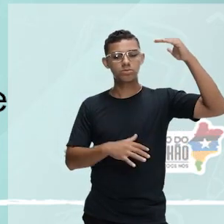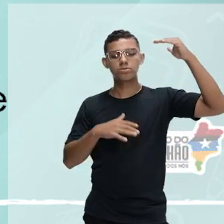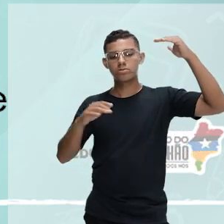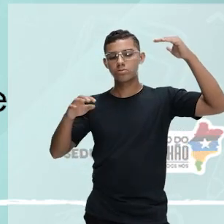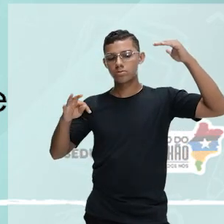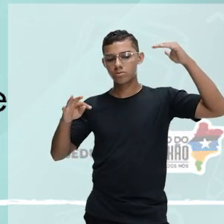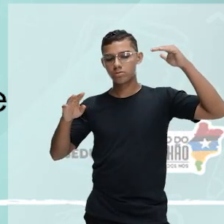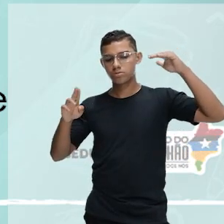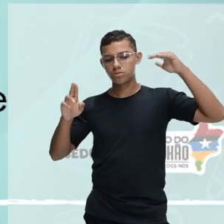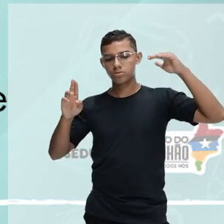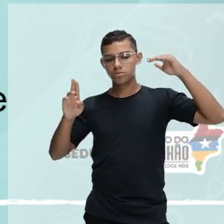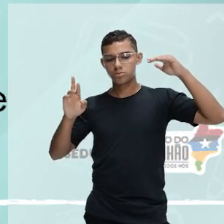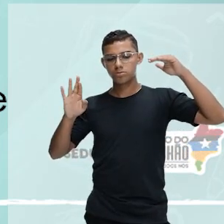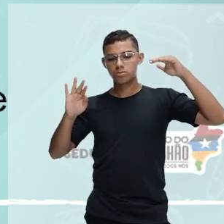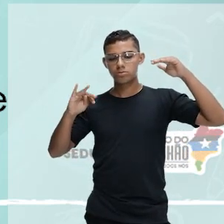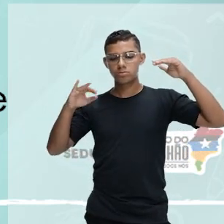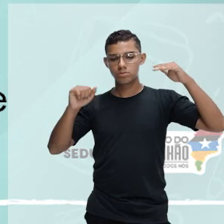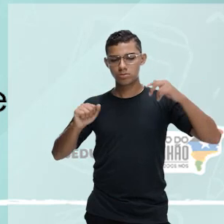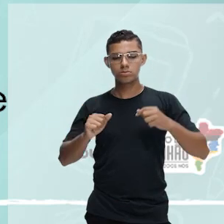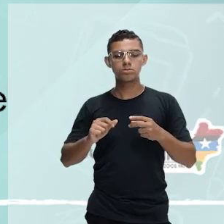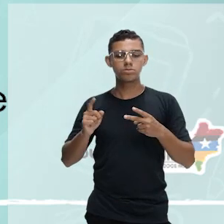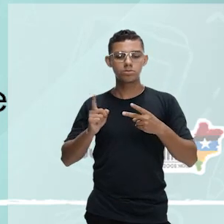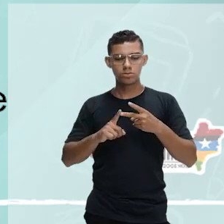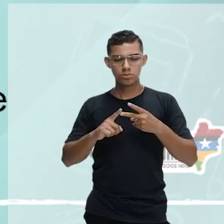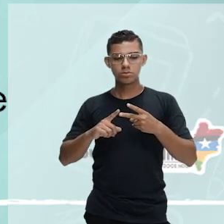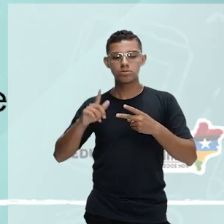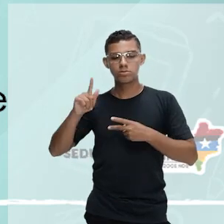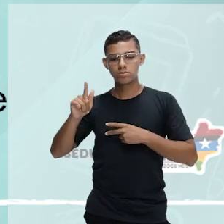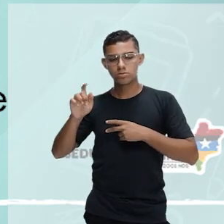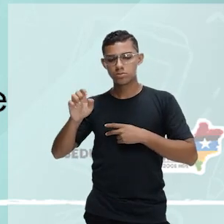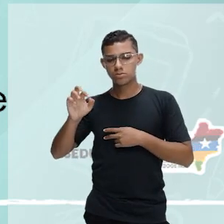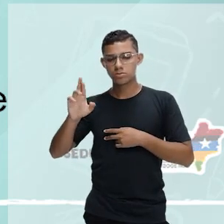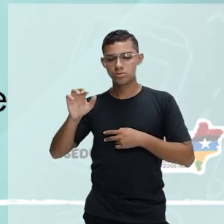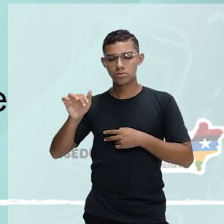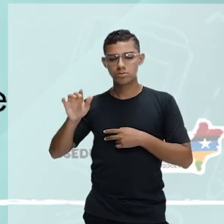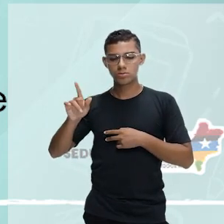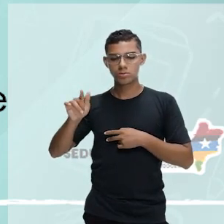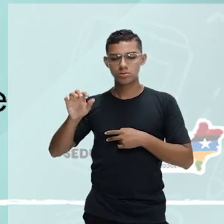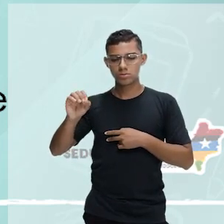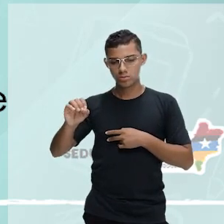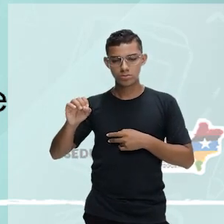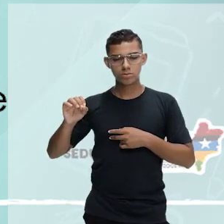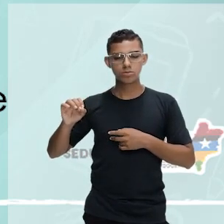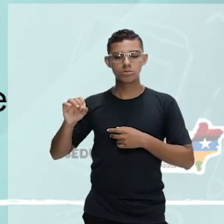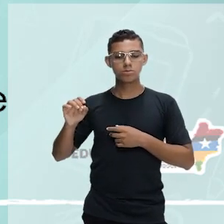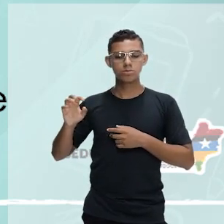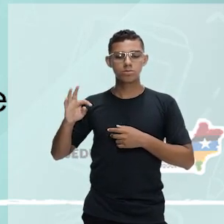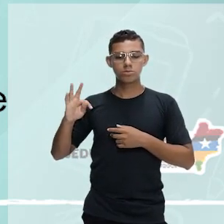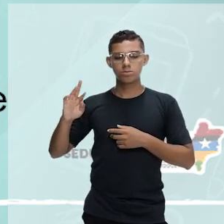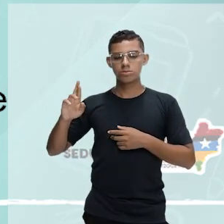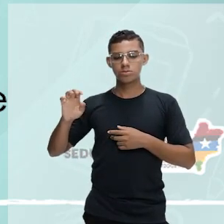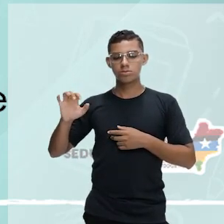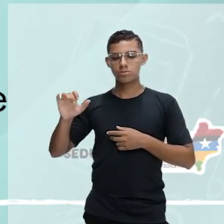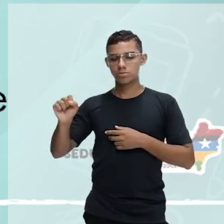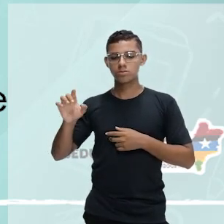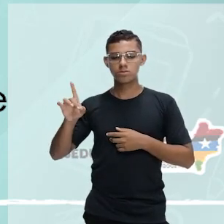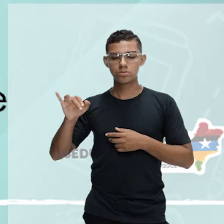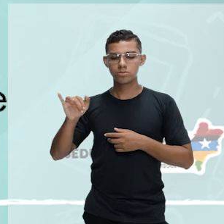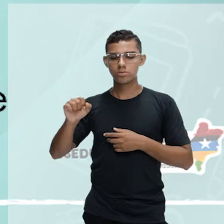né, de uma altura H e a turbina, e 2, o gerador e a torre de distribuição. Letra